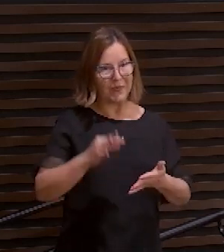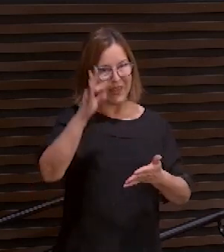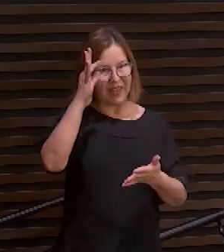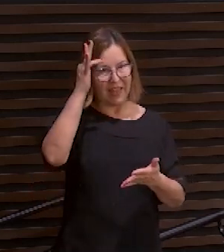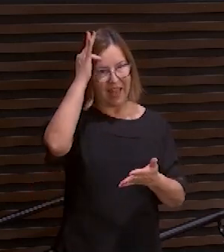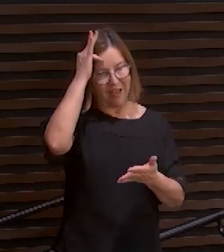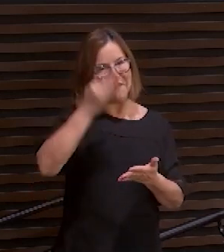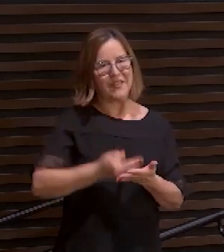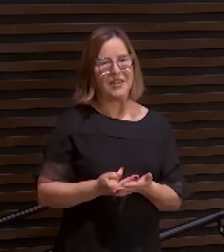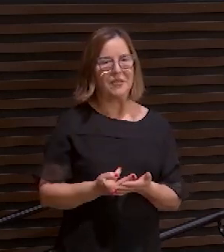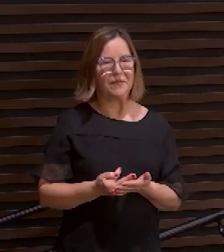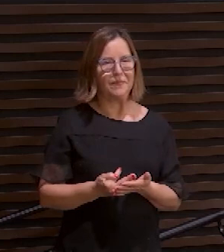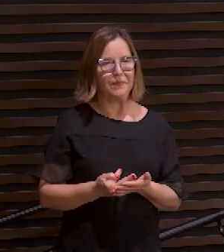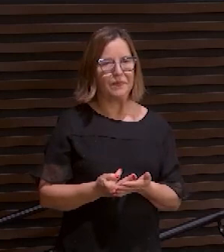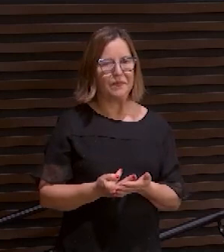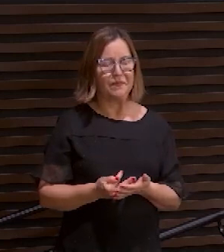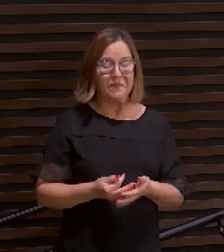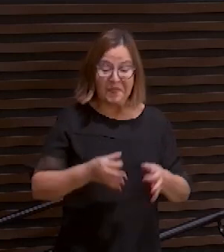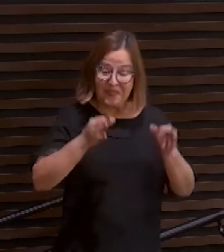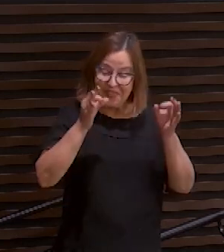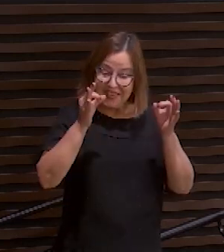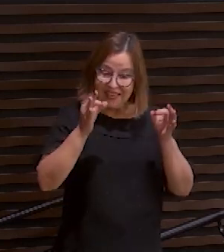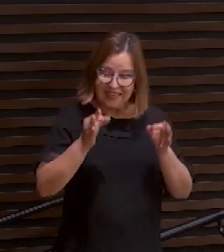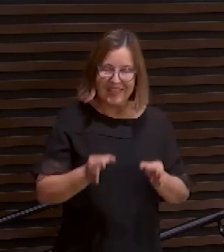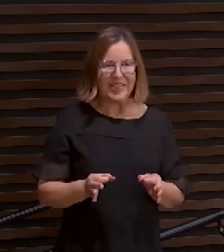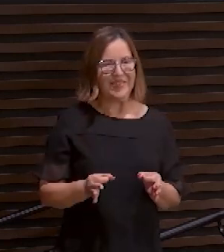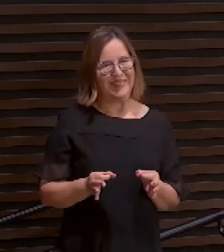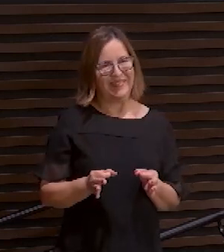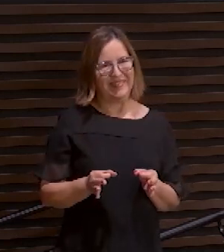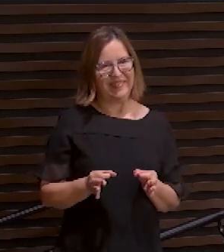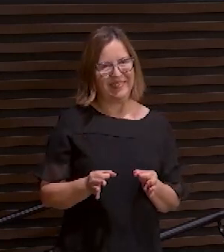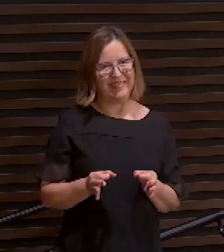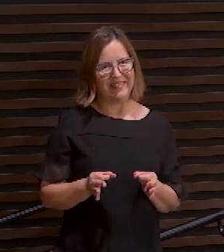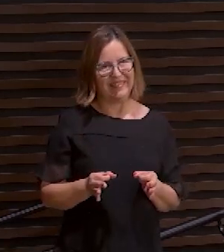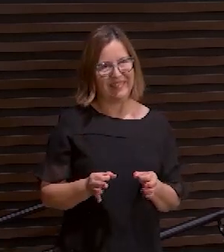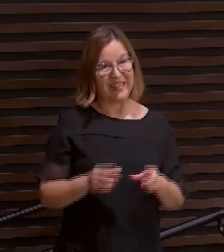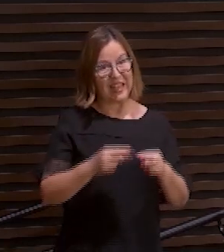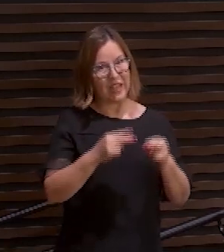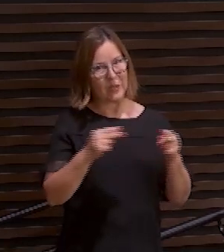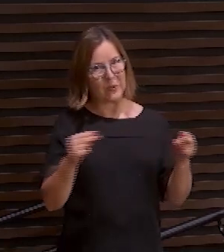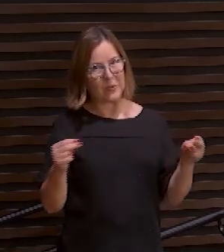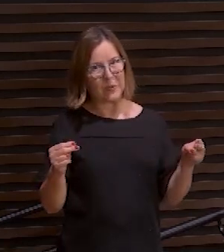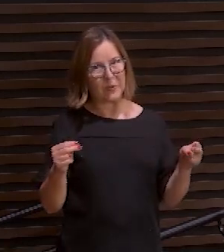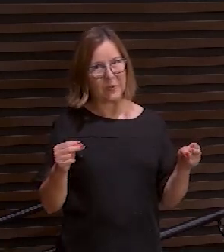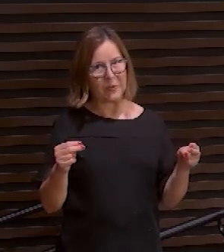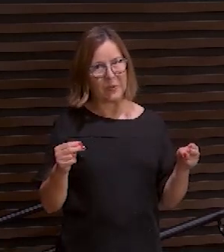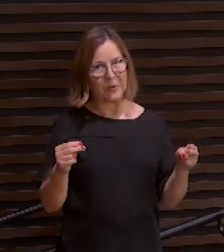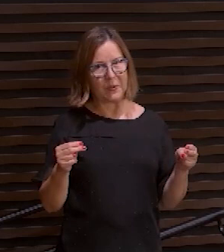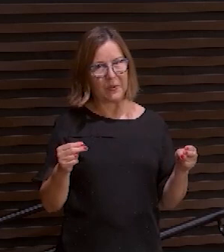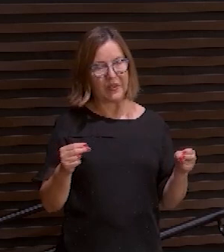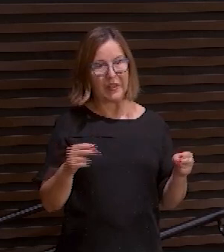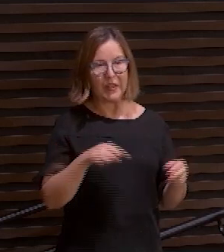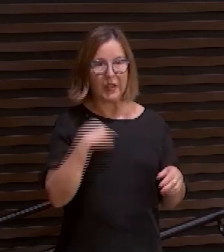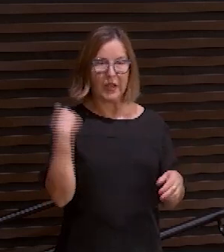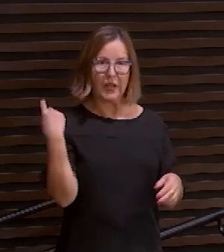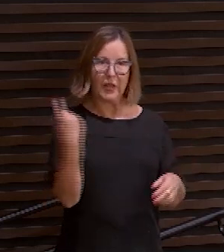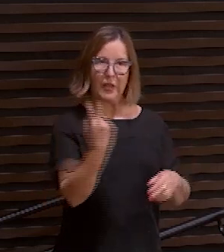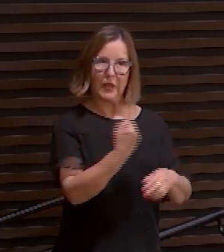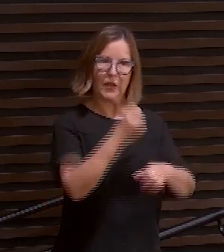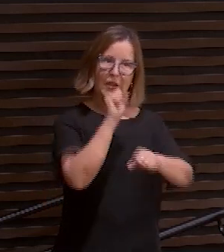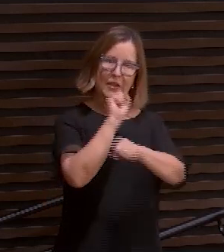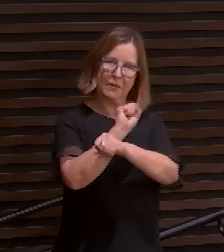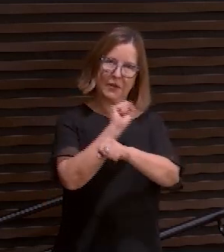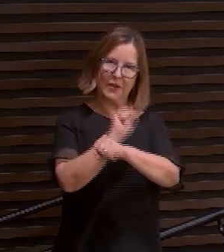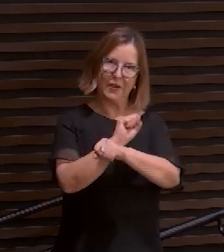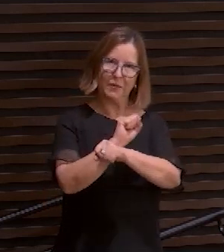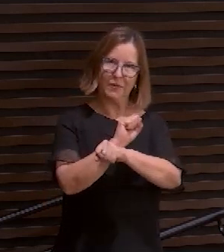fé é a certeza das coisas que se esperam